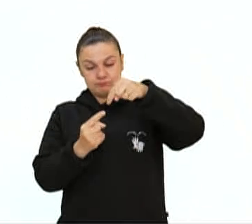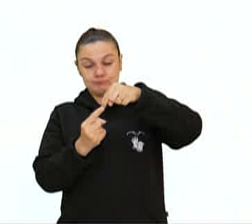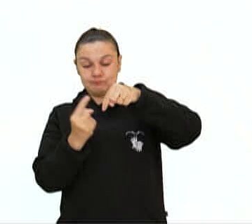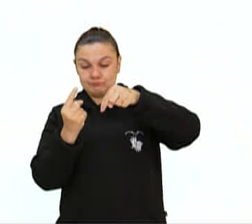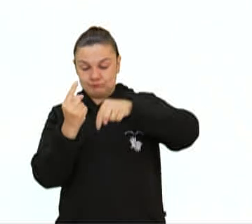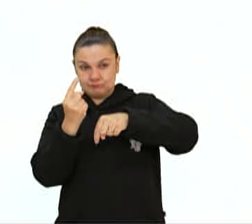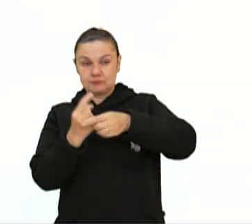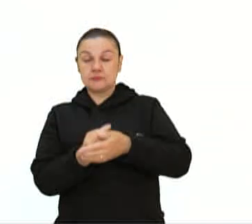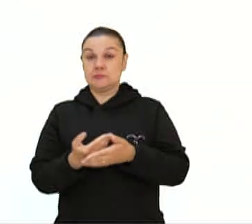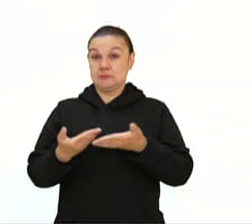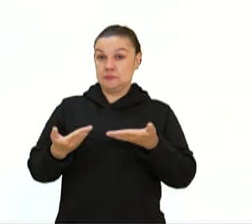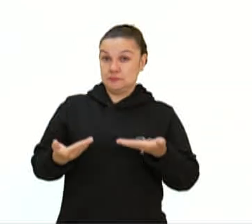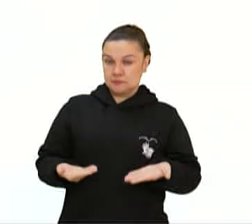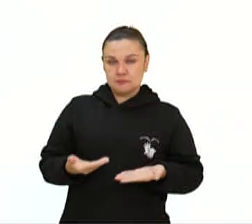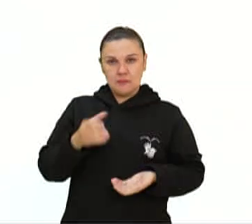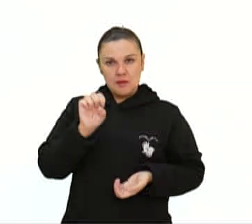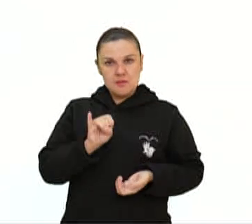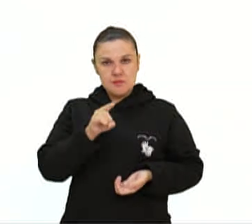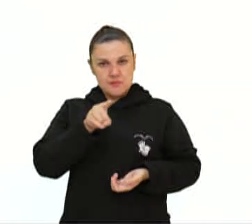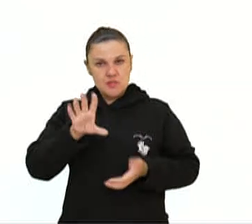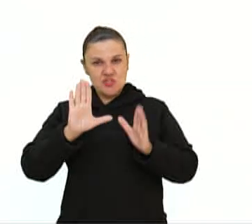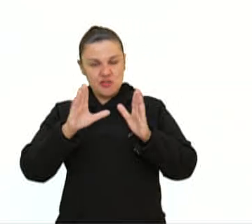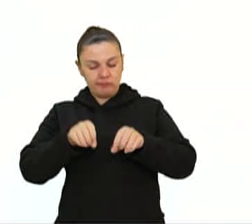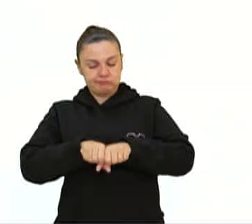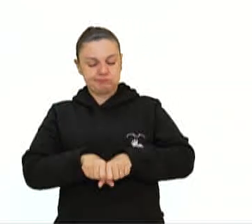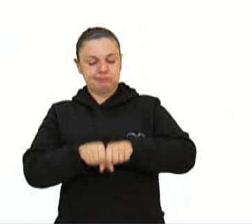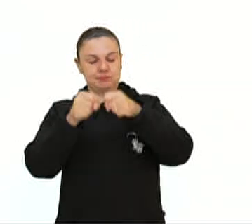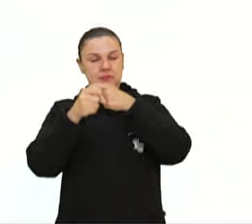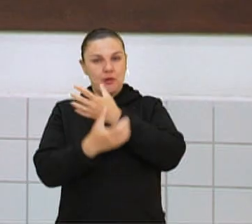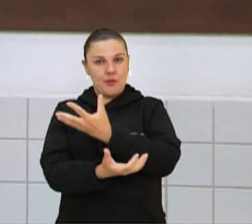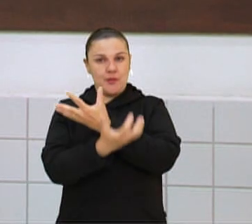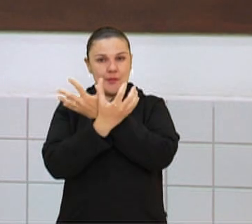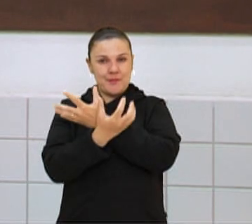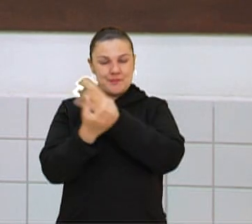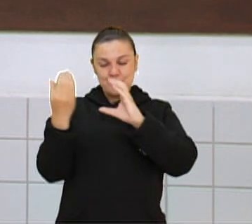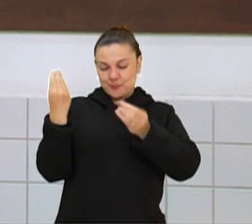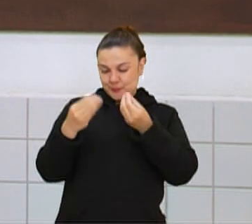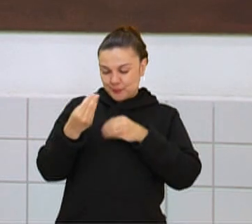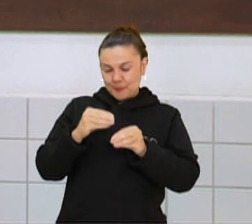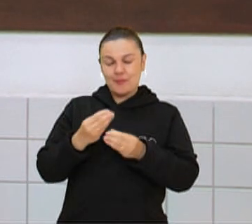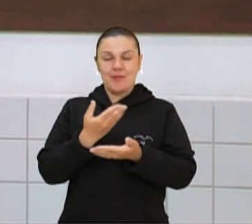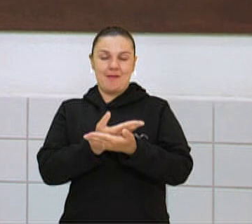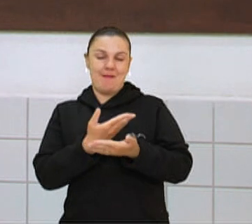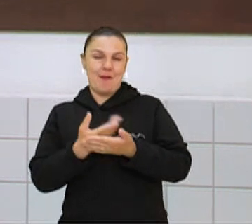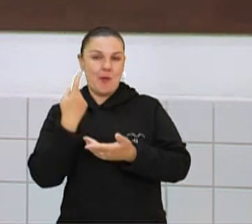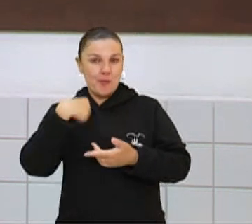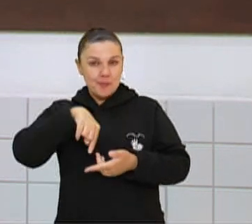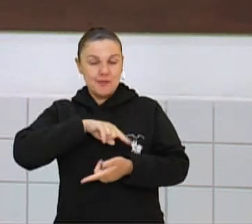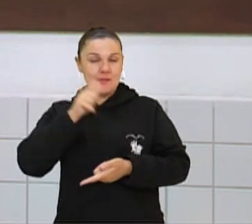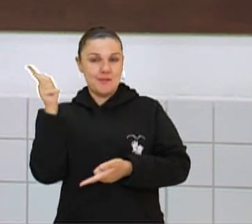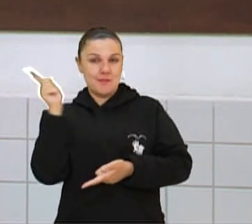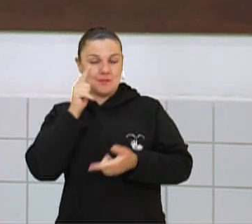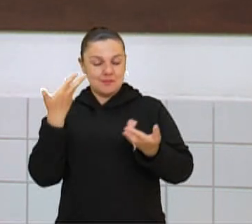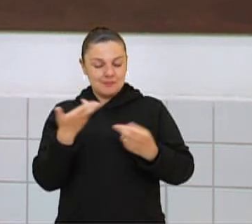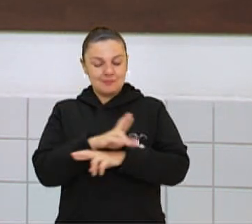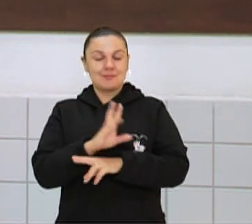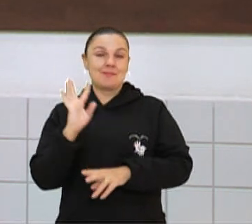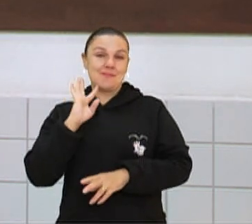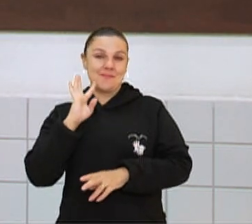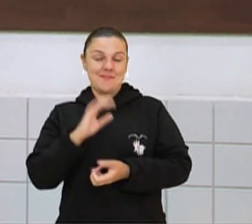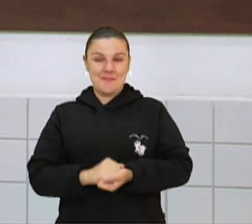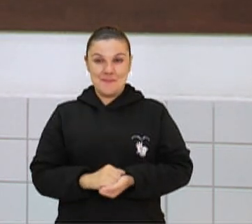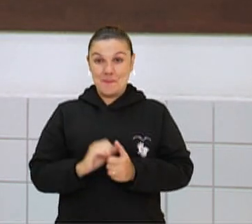fraturado. Então, se você já teve alguma lesão, alguma fratura óssea, posta nos comentários aí da nossa aula para a gente poder ter uma interação bem legal